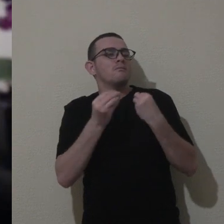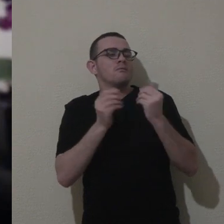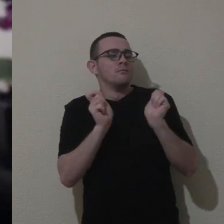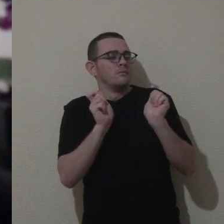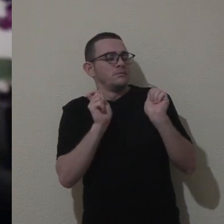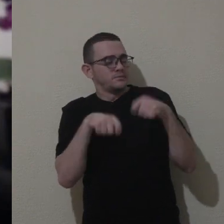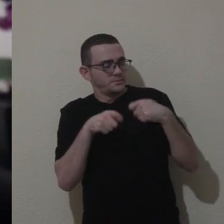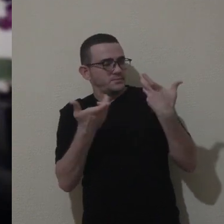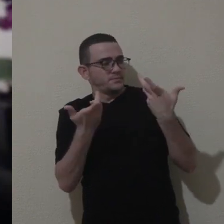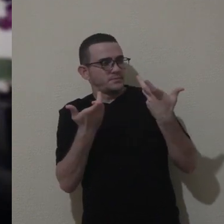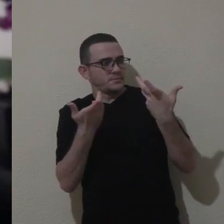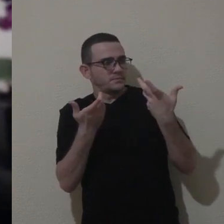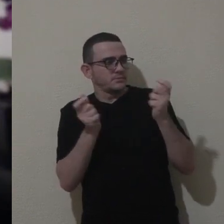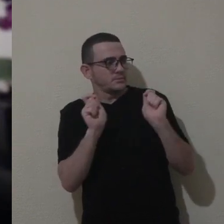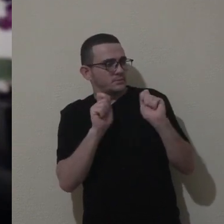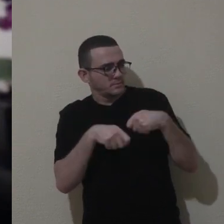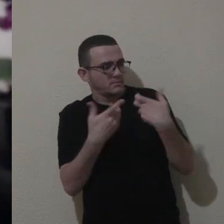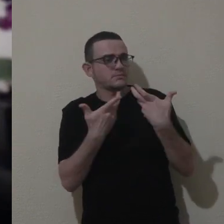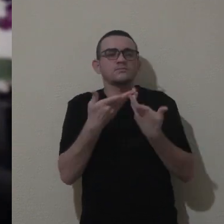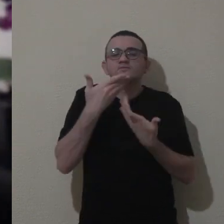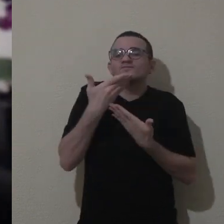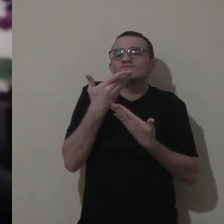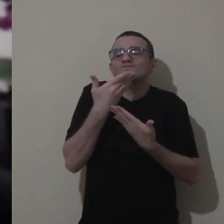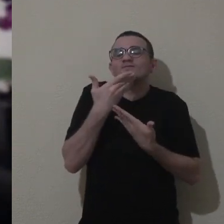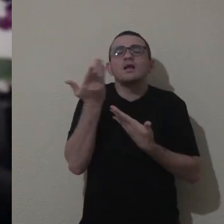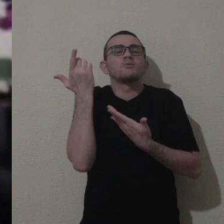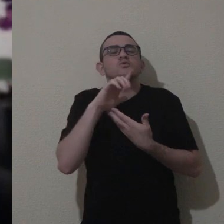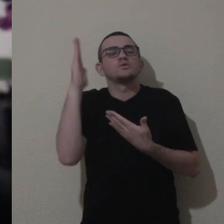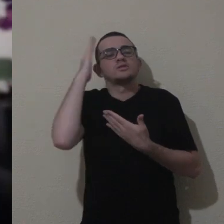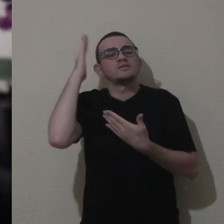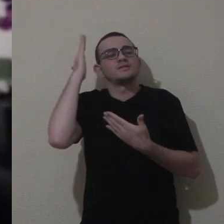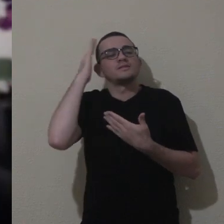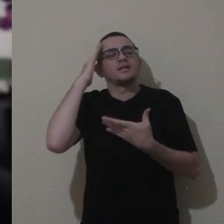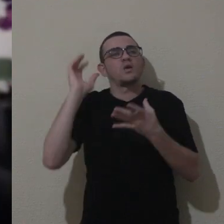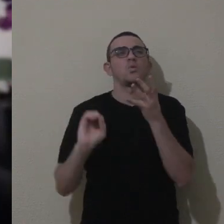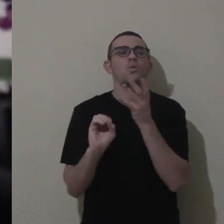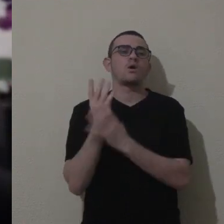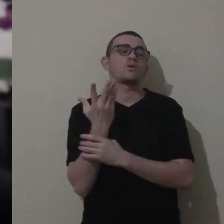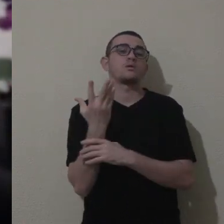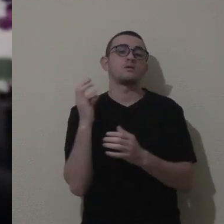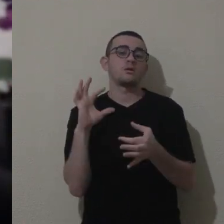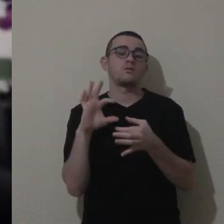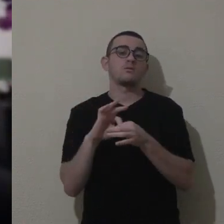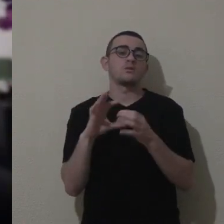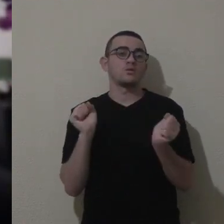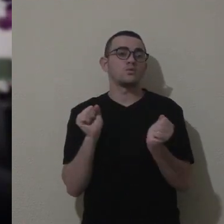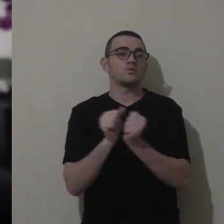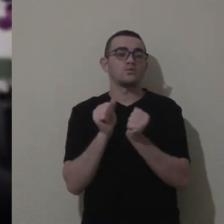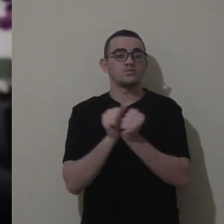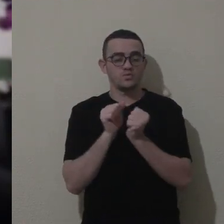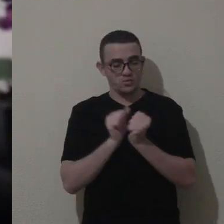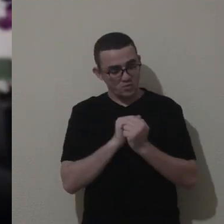como uma possível, digamos, possível facilitador para entender algum dos fenômenos que